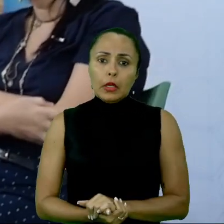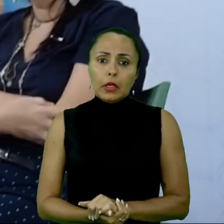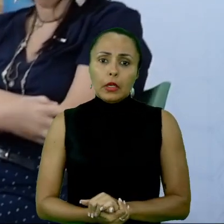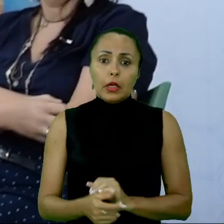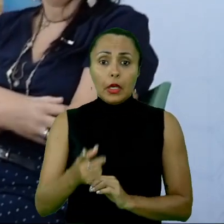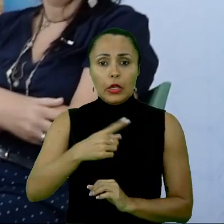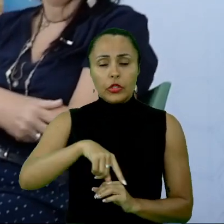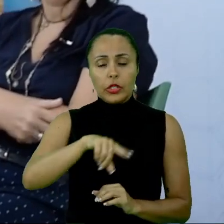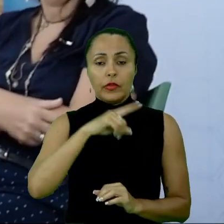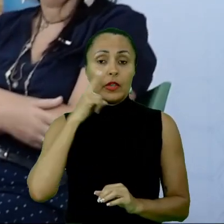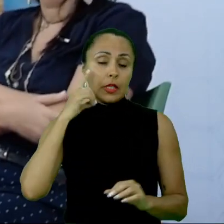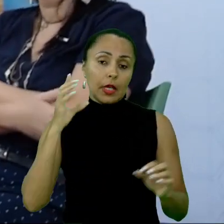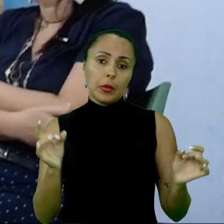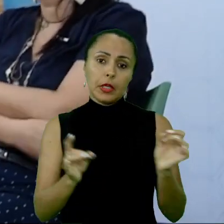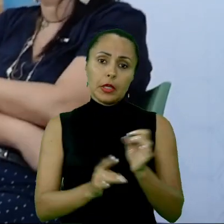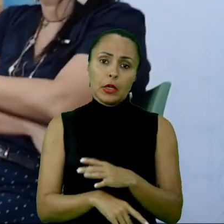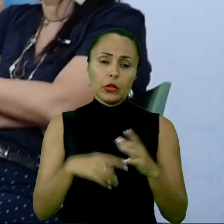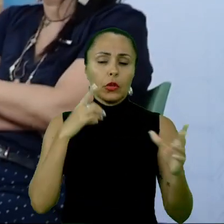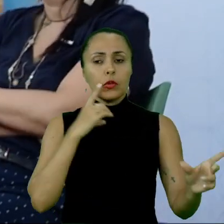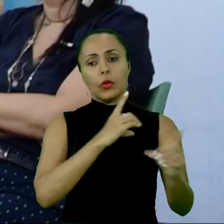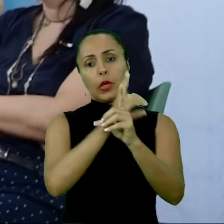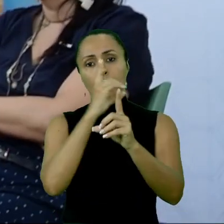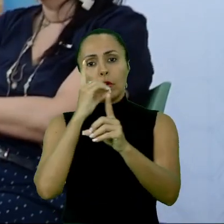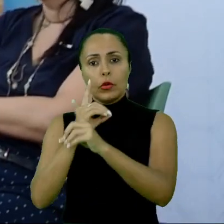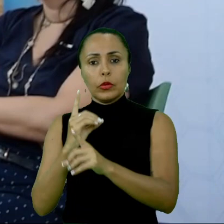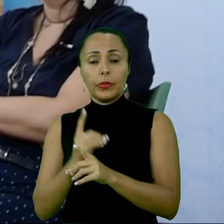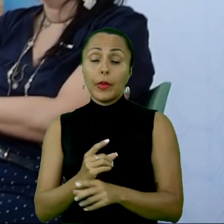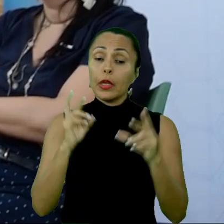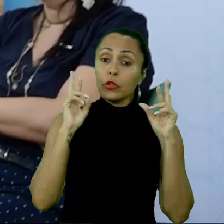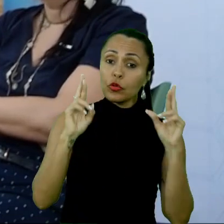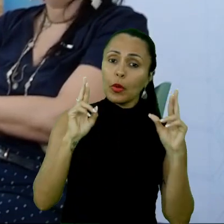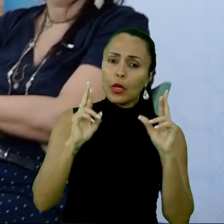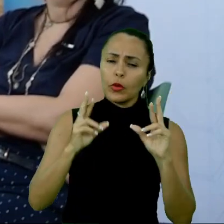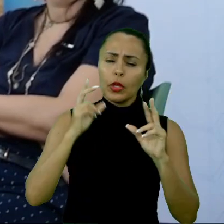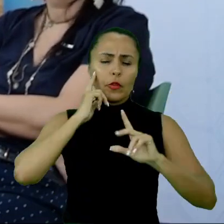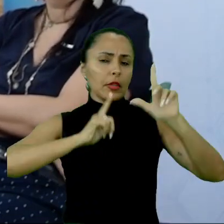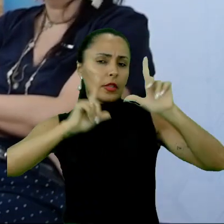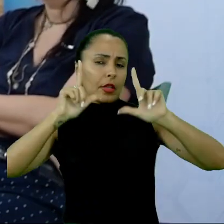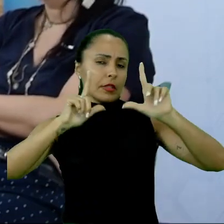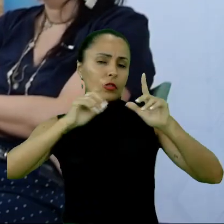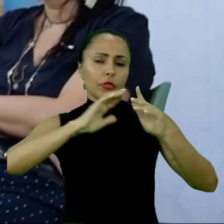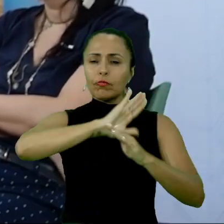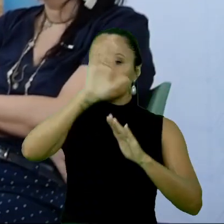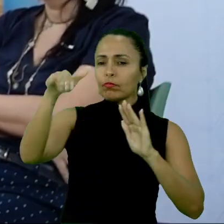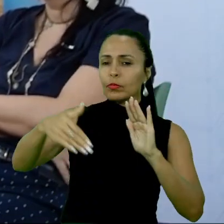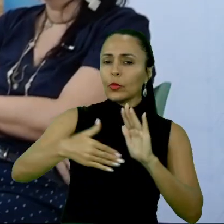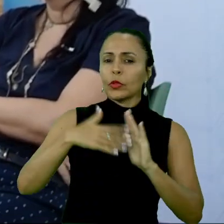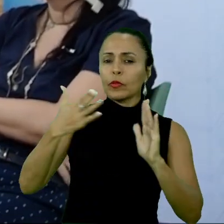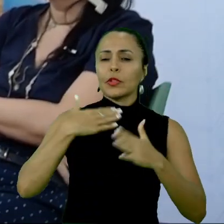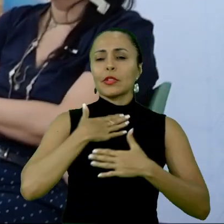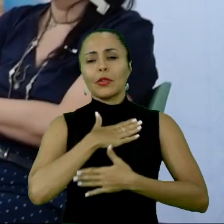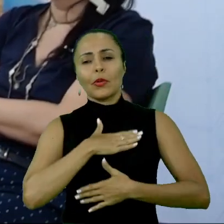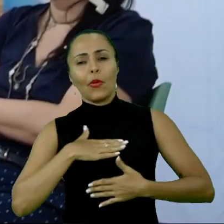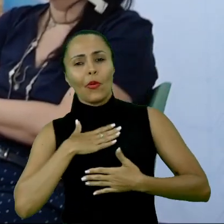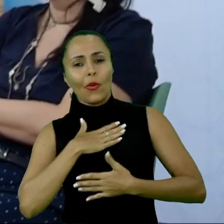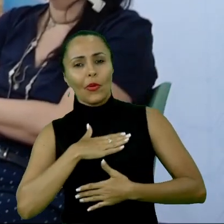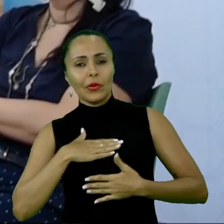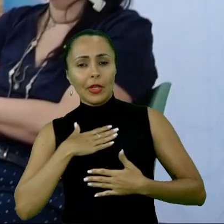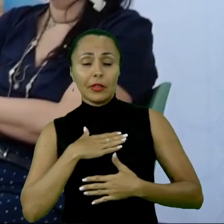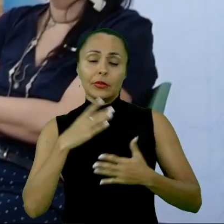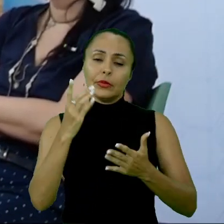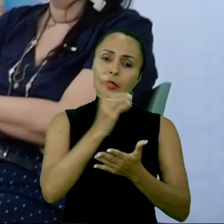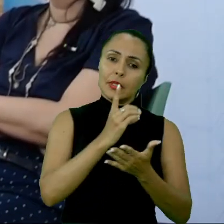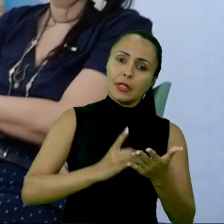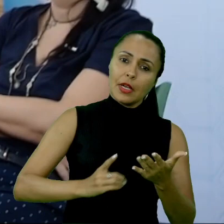vai encerrando esse nosso episódio. Eu espero que vocês assistam todos, que vocês gostem, reflitam bastante sobre o design